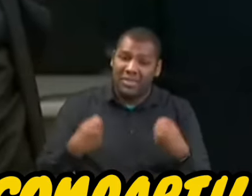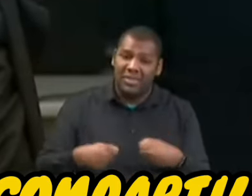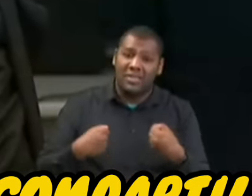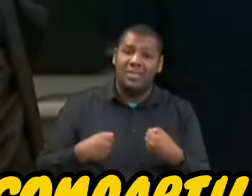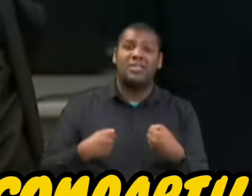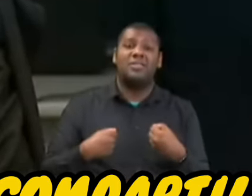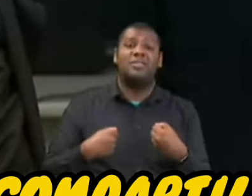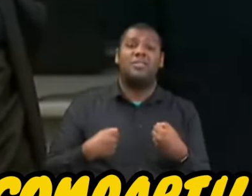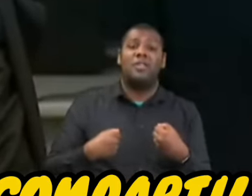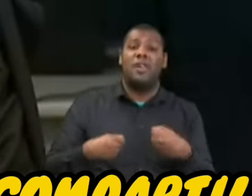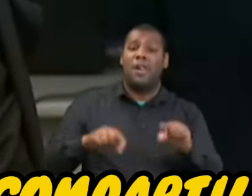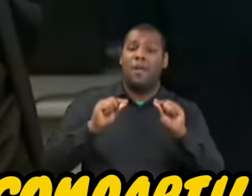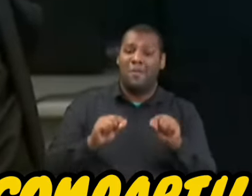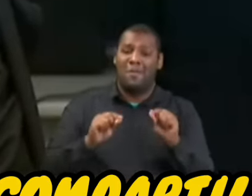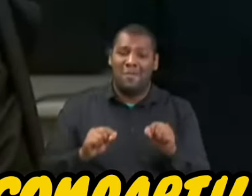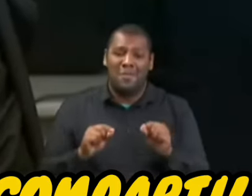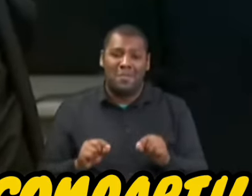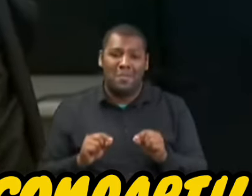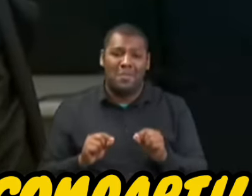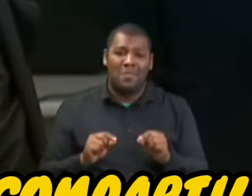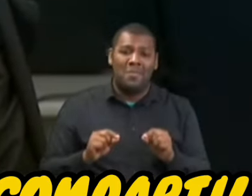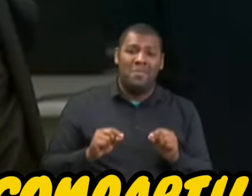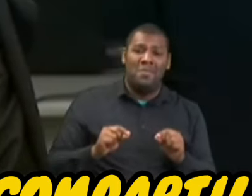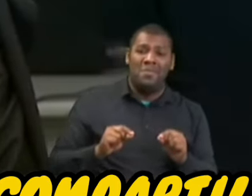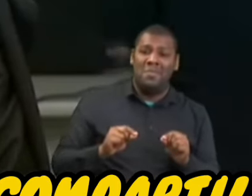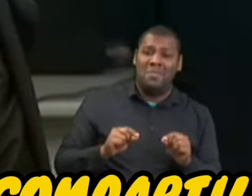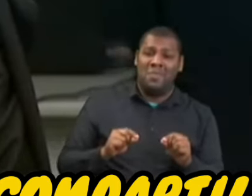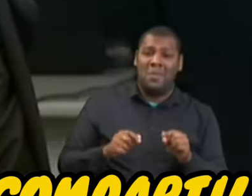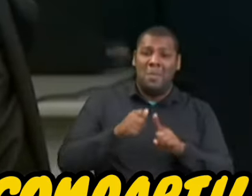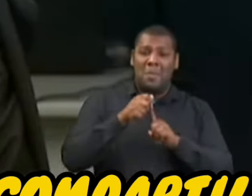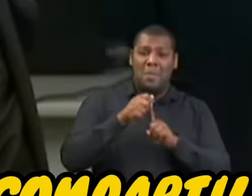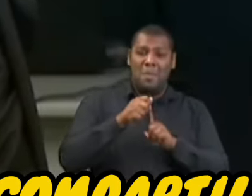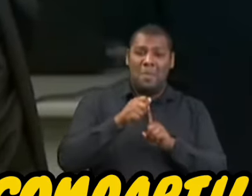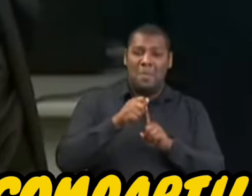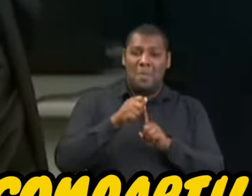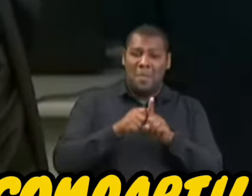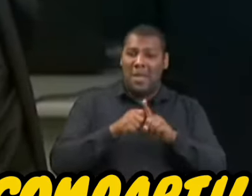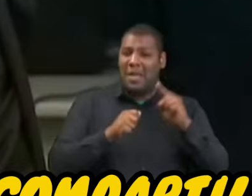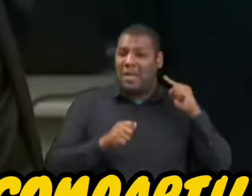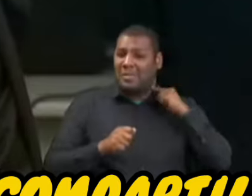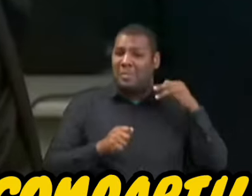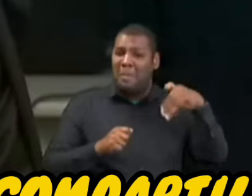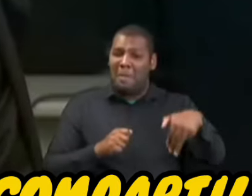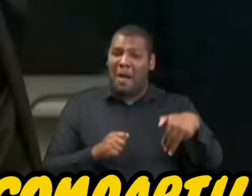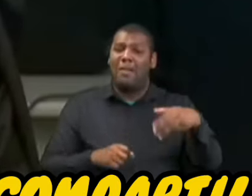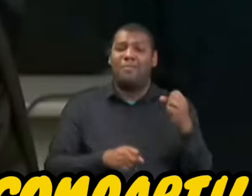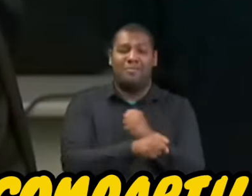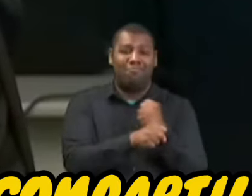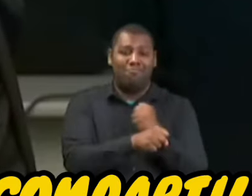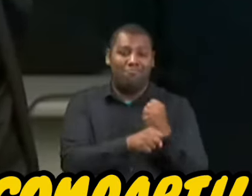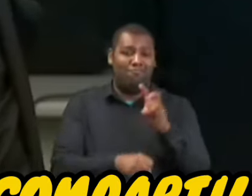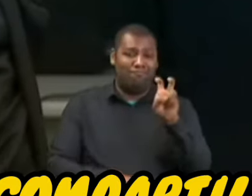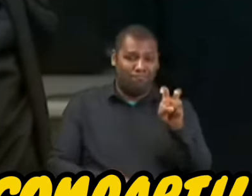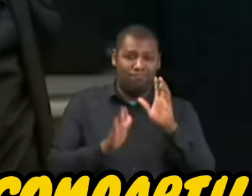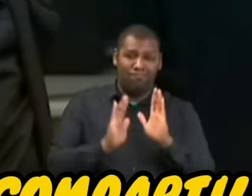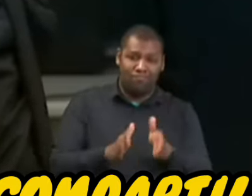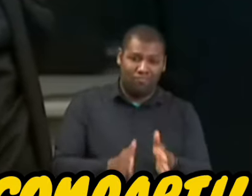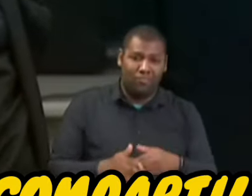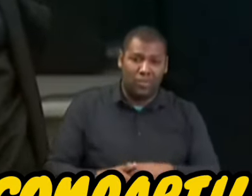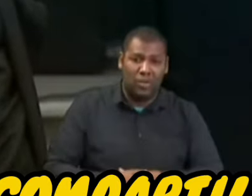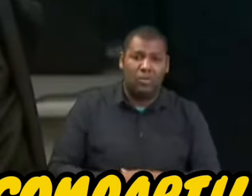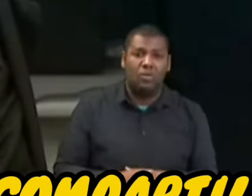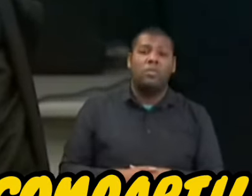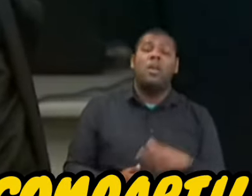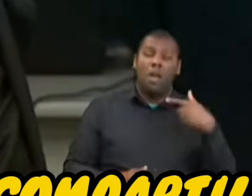a controvérsia já data essas alturas de mais de 5 anos. Mas, evidentemente,